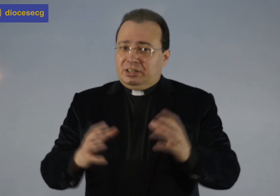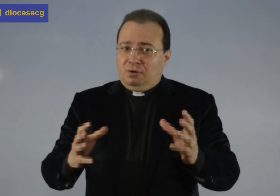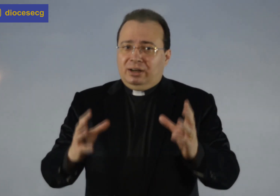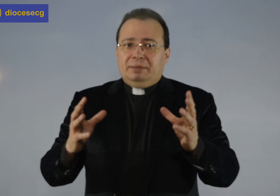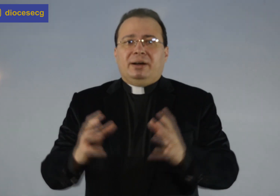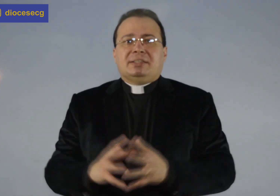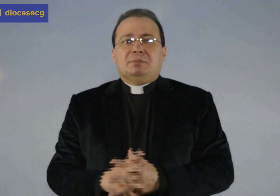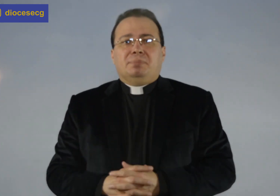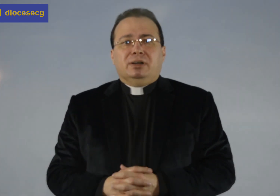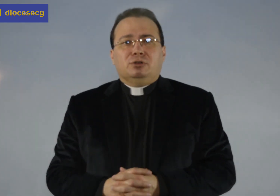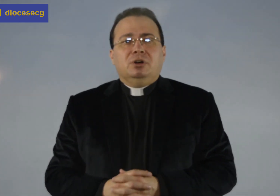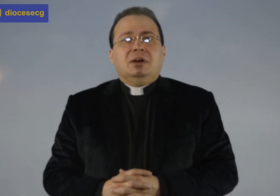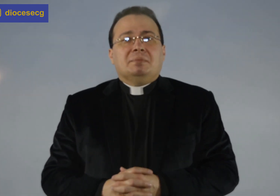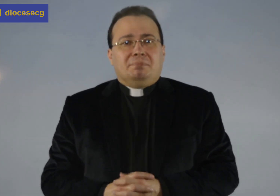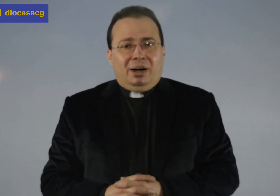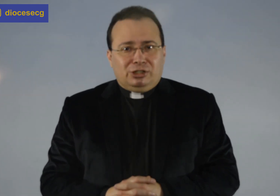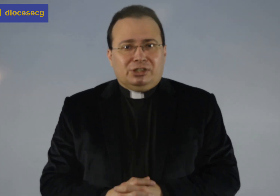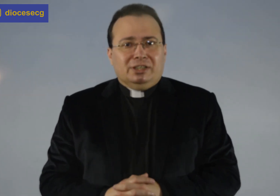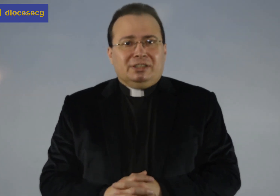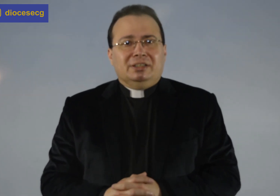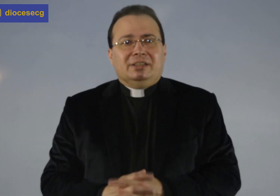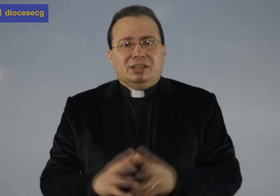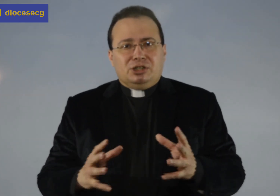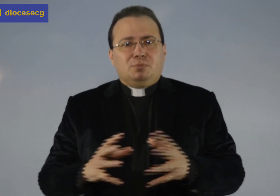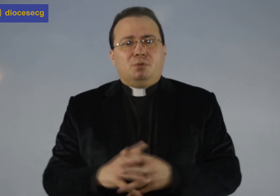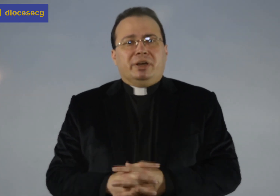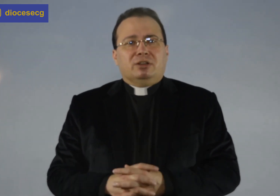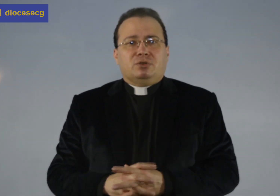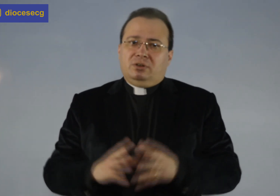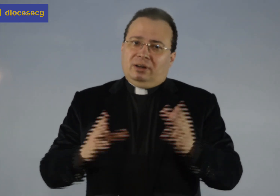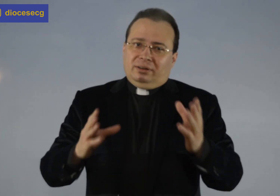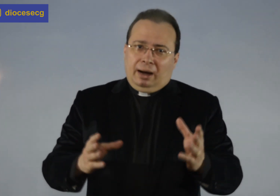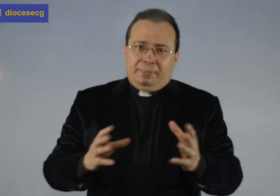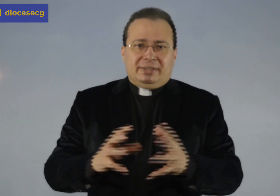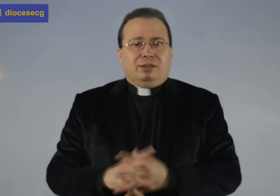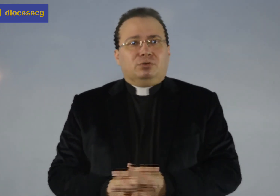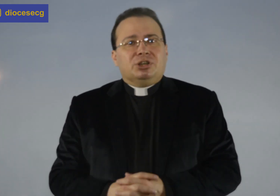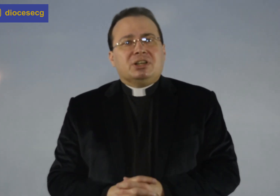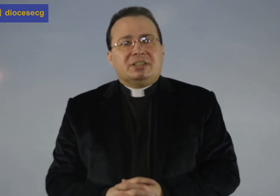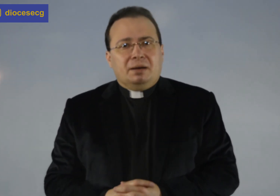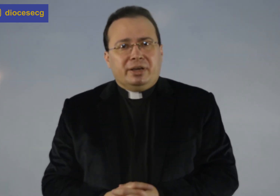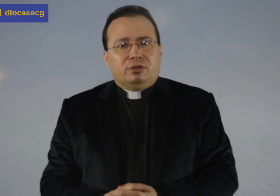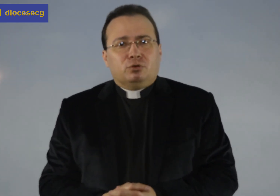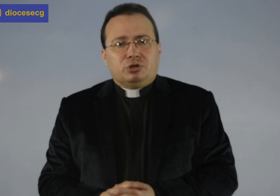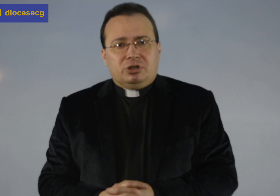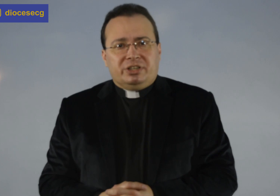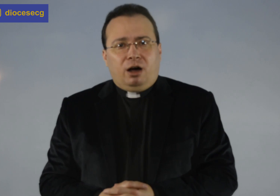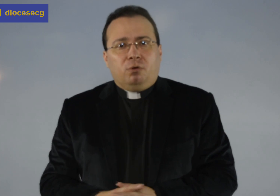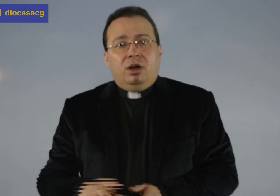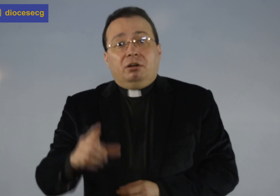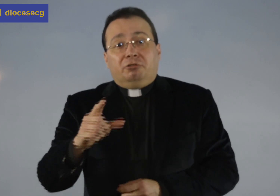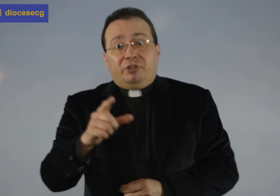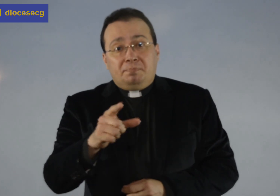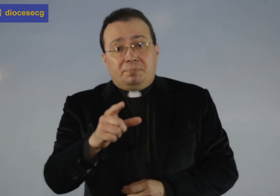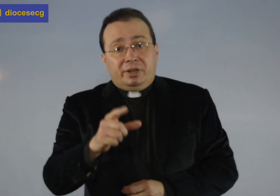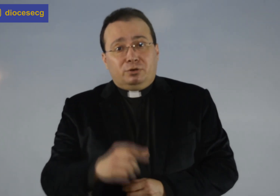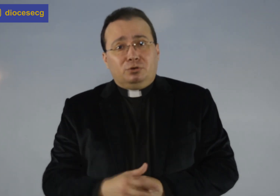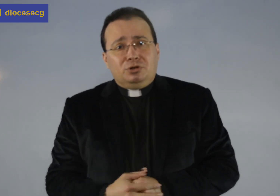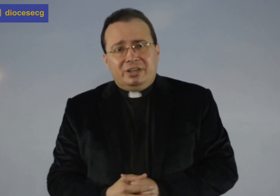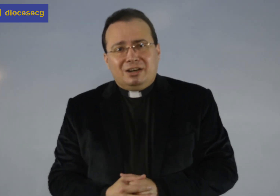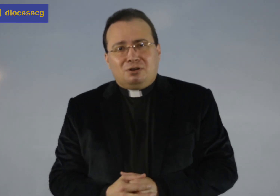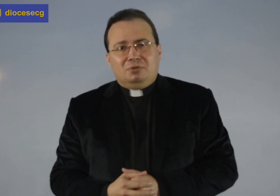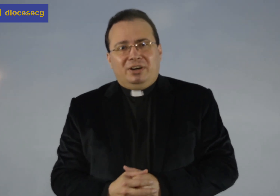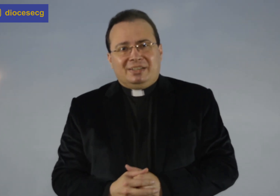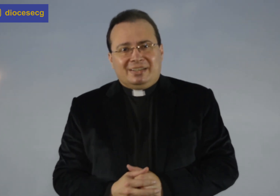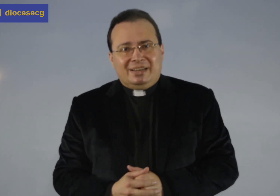fiéis que estão ali participando bastante destes momentos, apesar do distanciamento social. Frei Pedro,